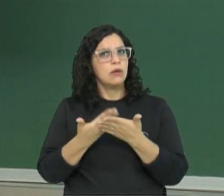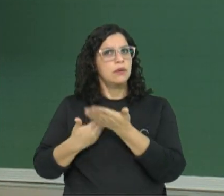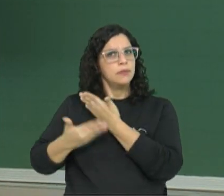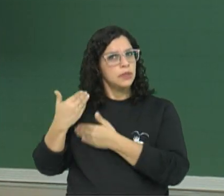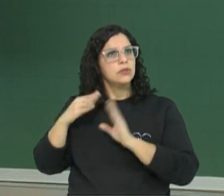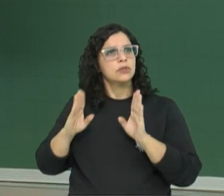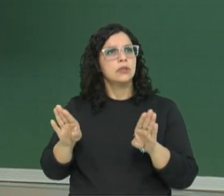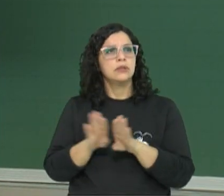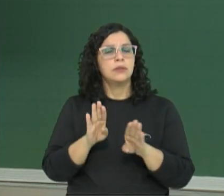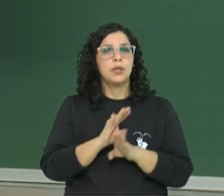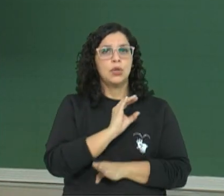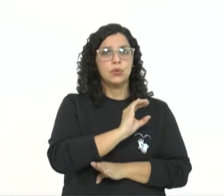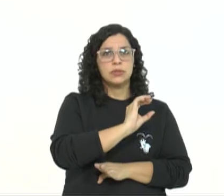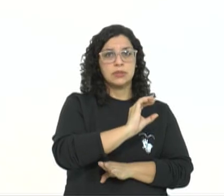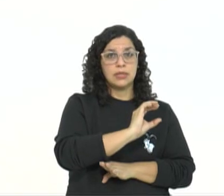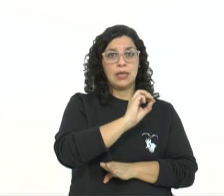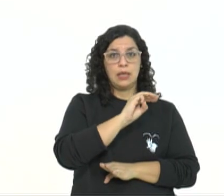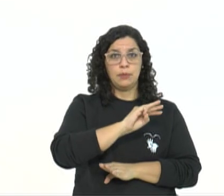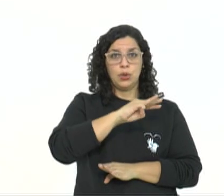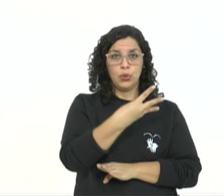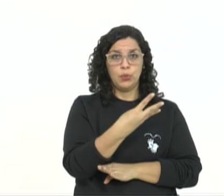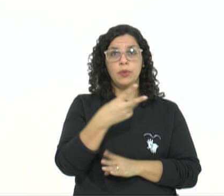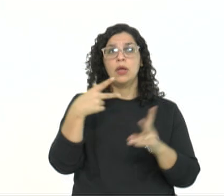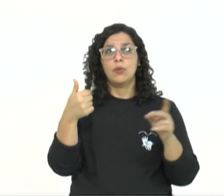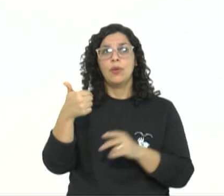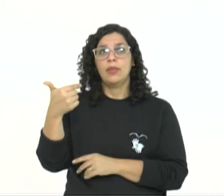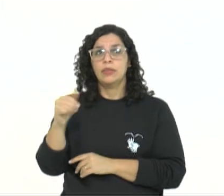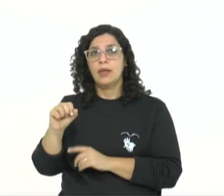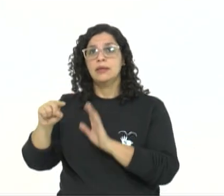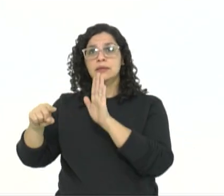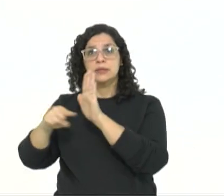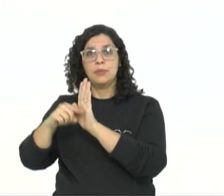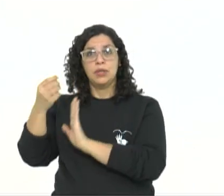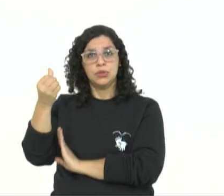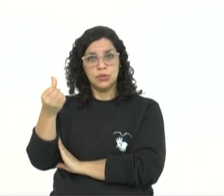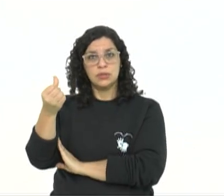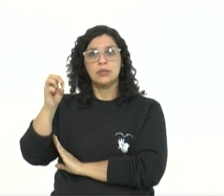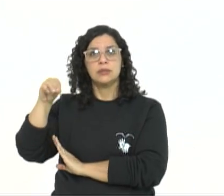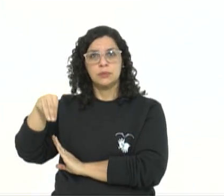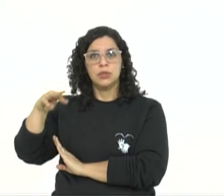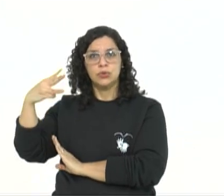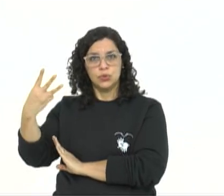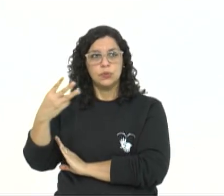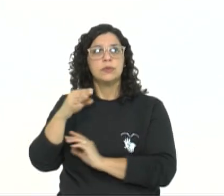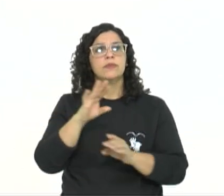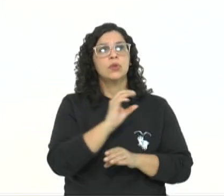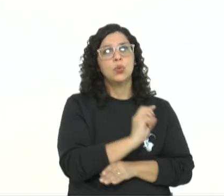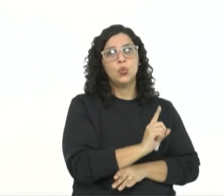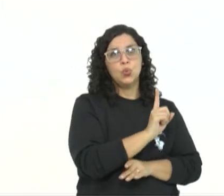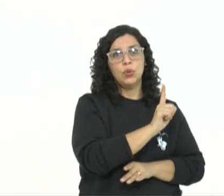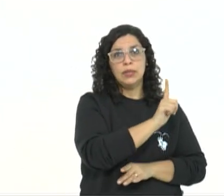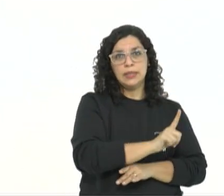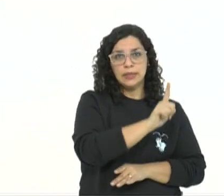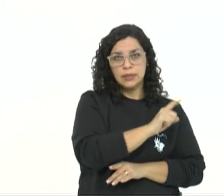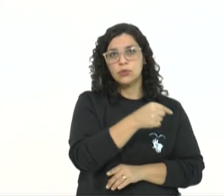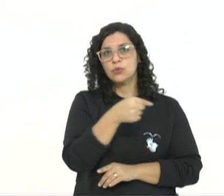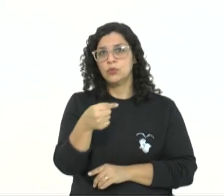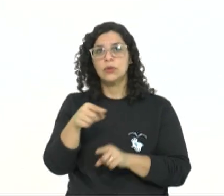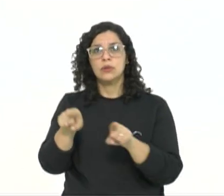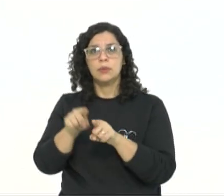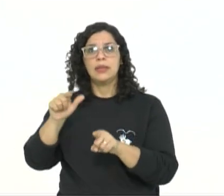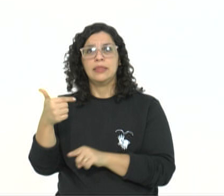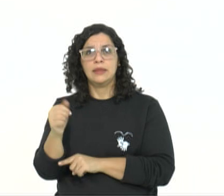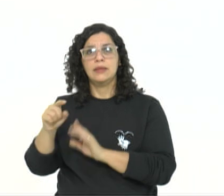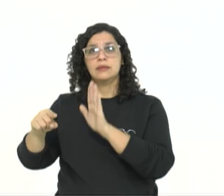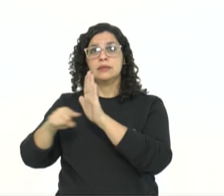anterior, que 1 centímetro cúbico é a mesma coisa que 10 na menos 6 metros cúbicos e que 1 litro é a mesma coisa que